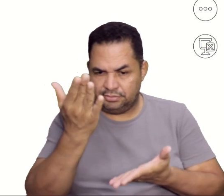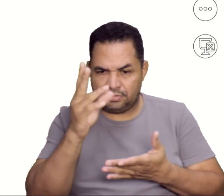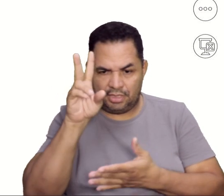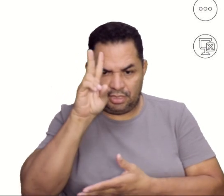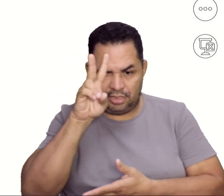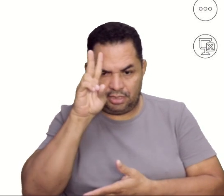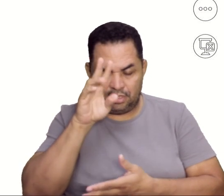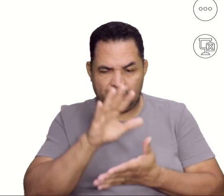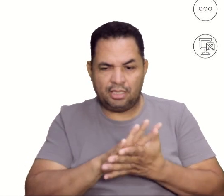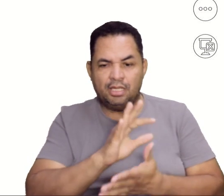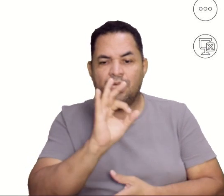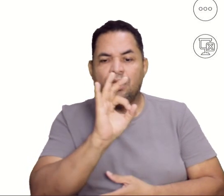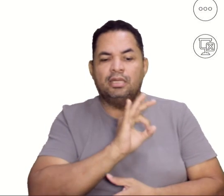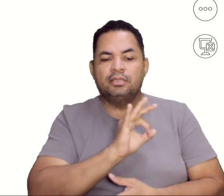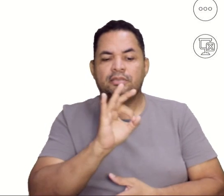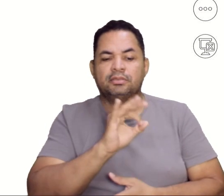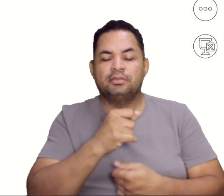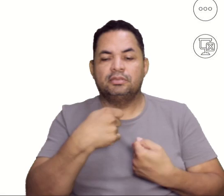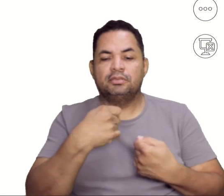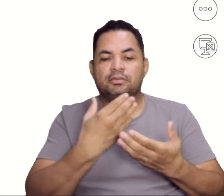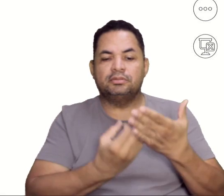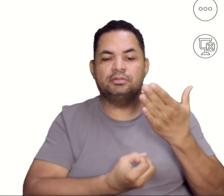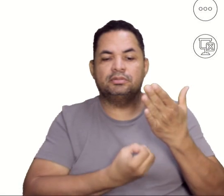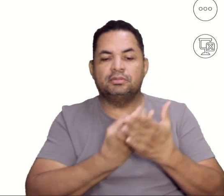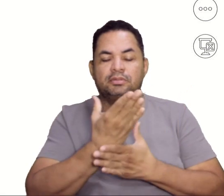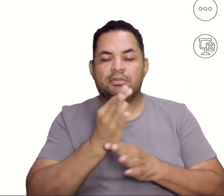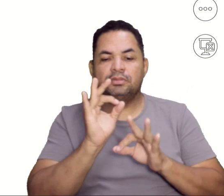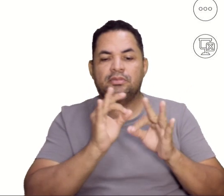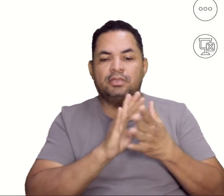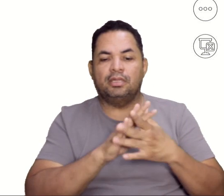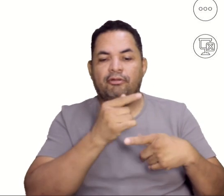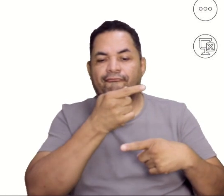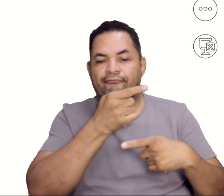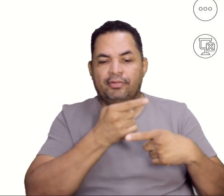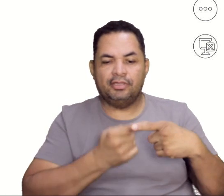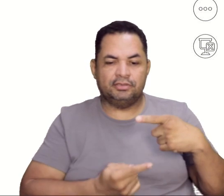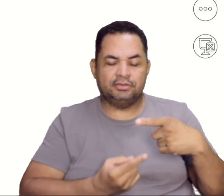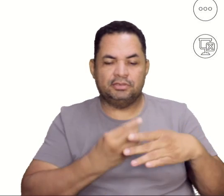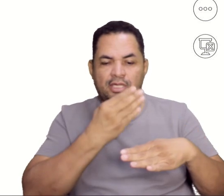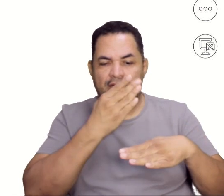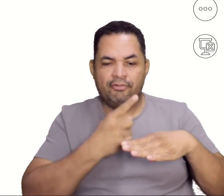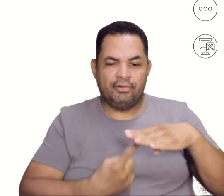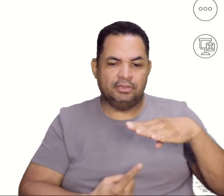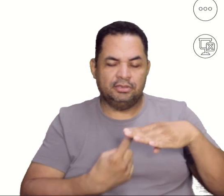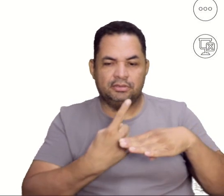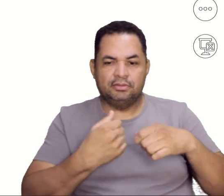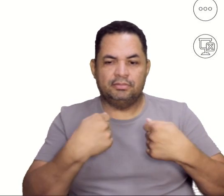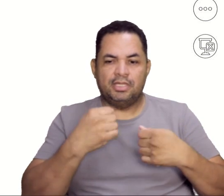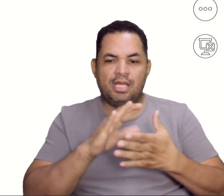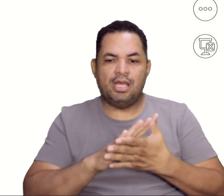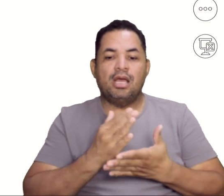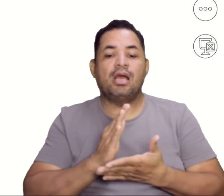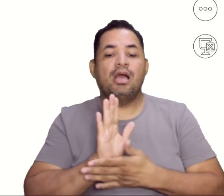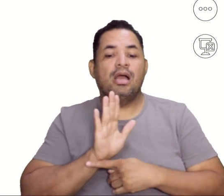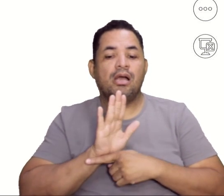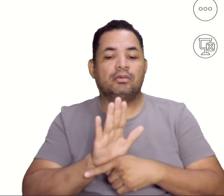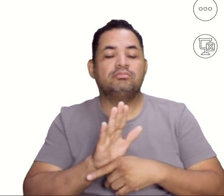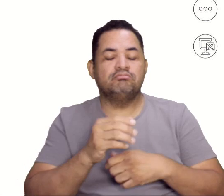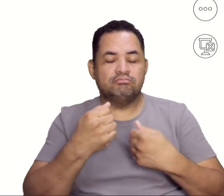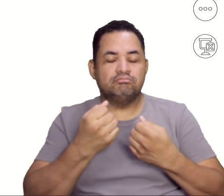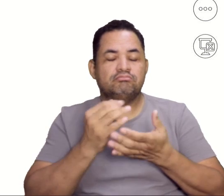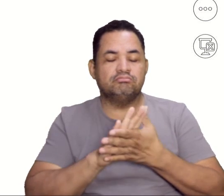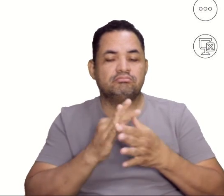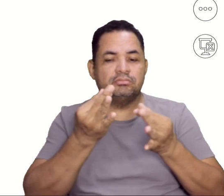lembrando que a nossa taxa deve aparecer em forma de fração é regra não mas ajuda muito porque dá para